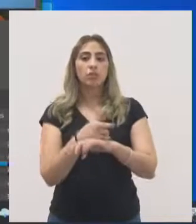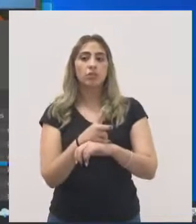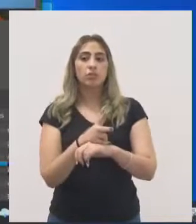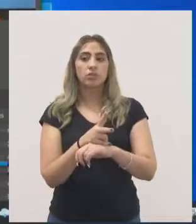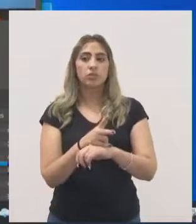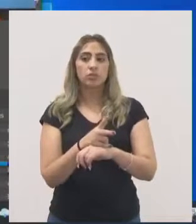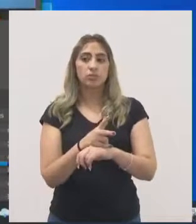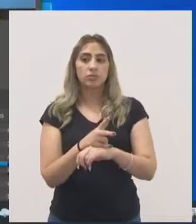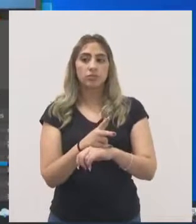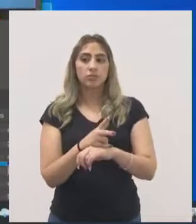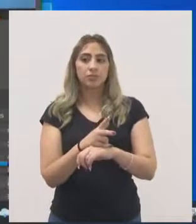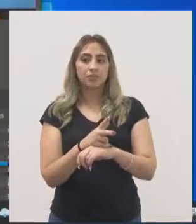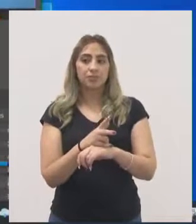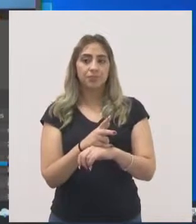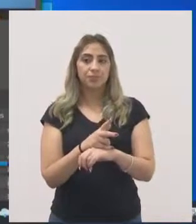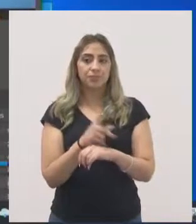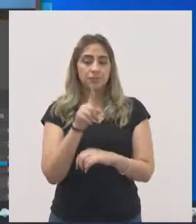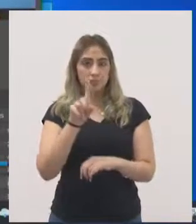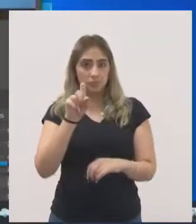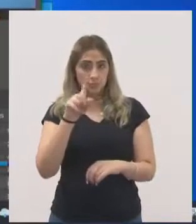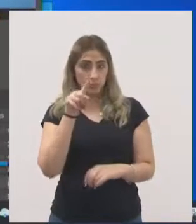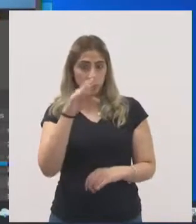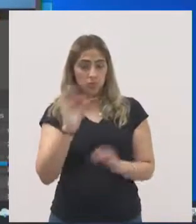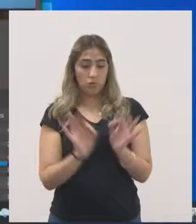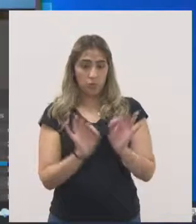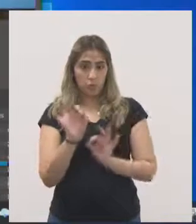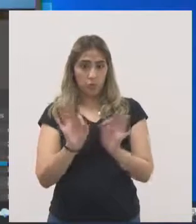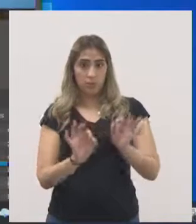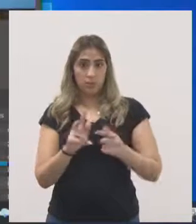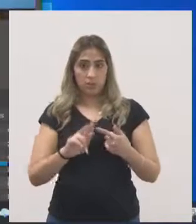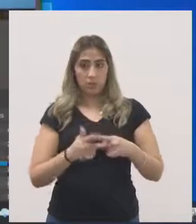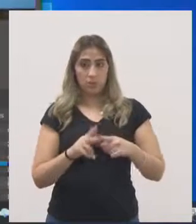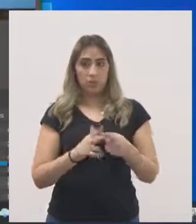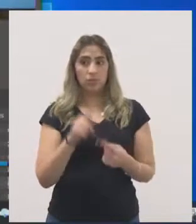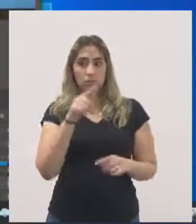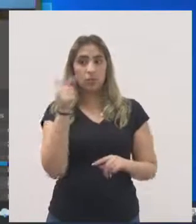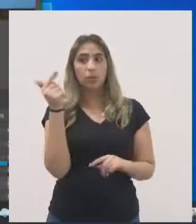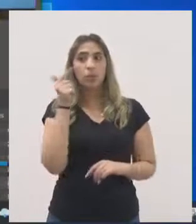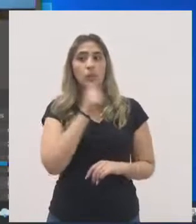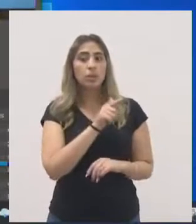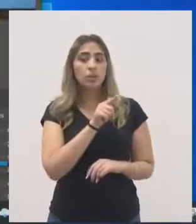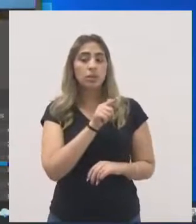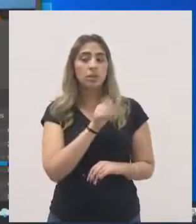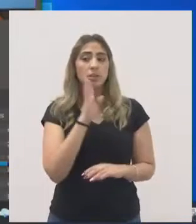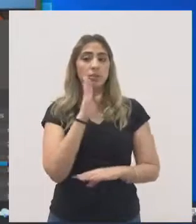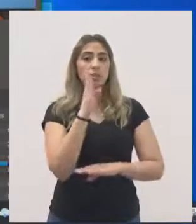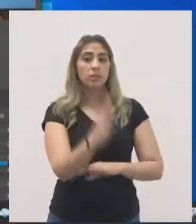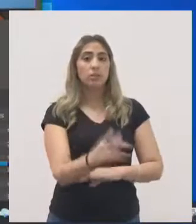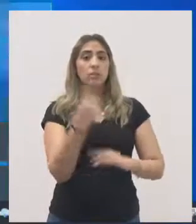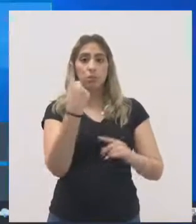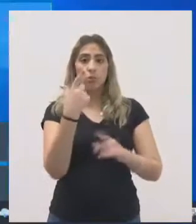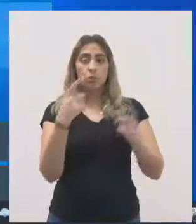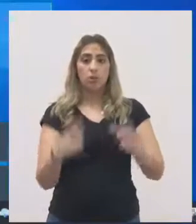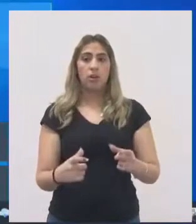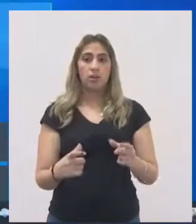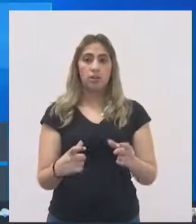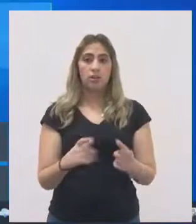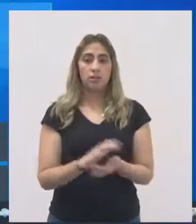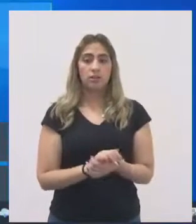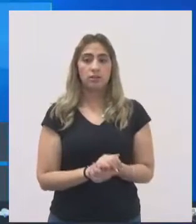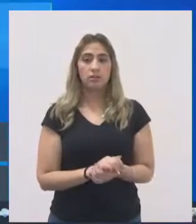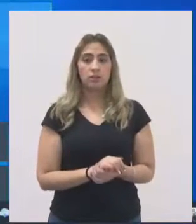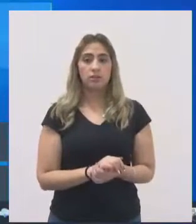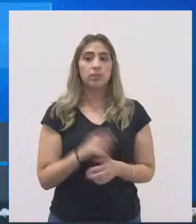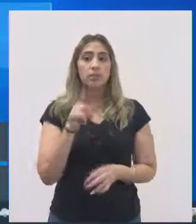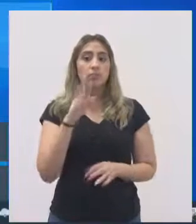interrompi. Quando você vai nas configurações, você consegue destinar esse vídeo para algum lugar. Mas ele